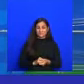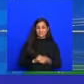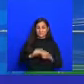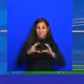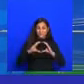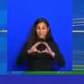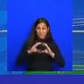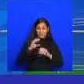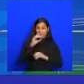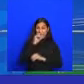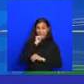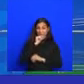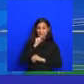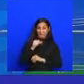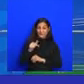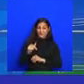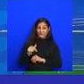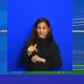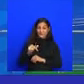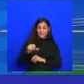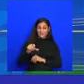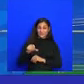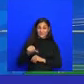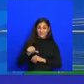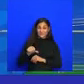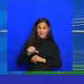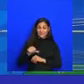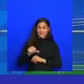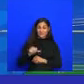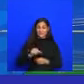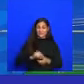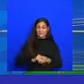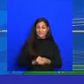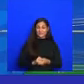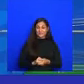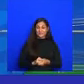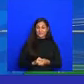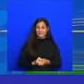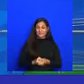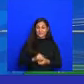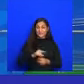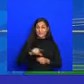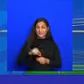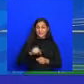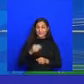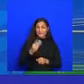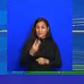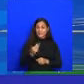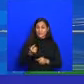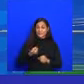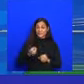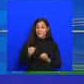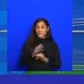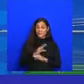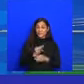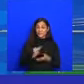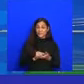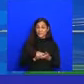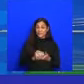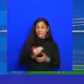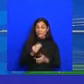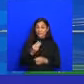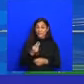bola laranja 79 laranja número 79 foram sorteados três números faltam dois